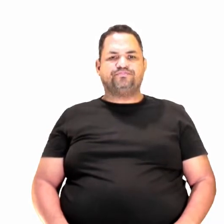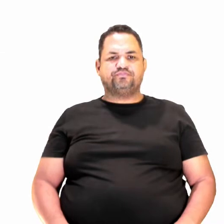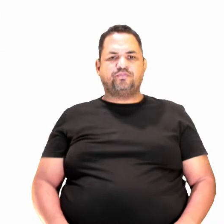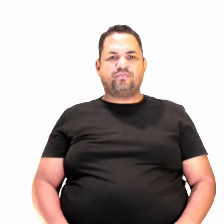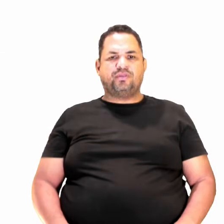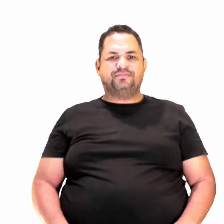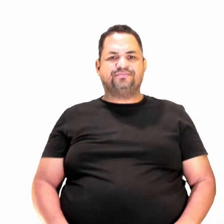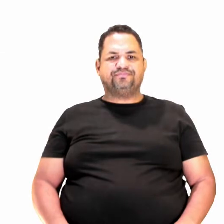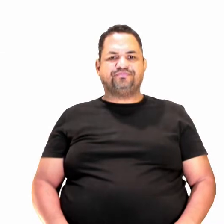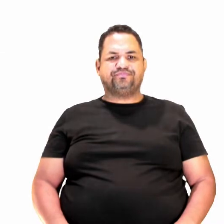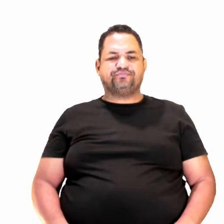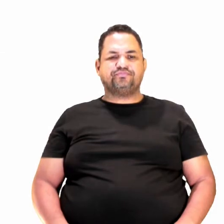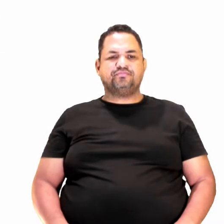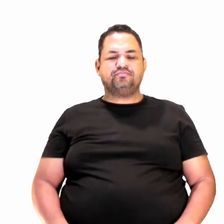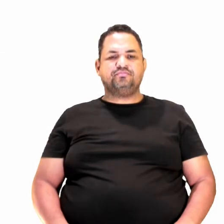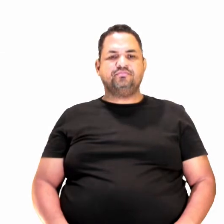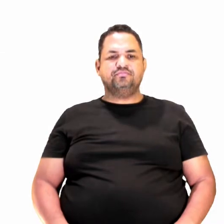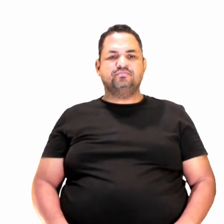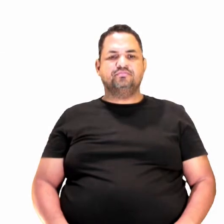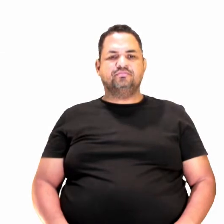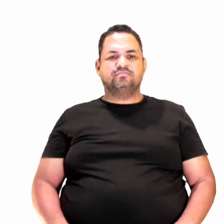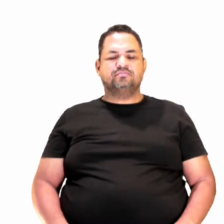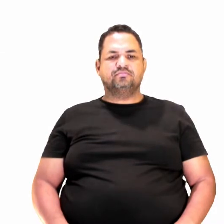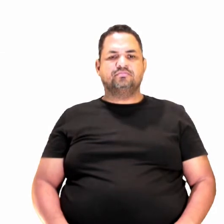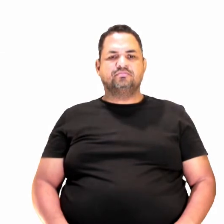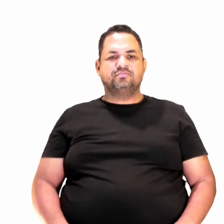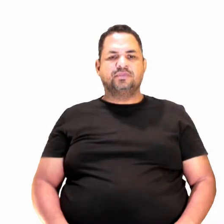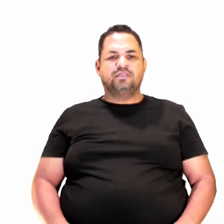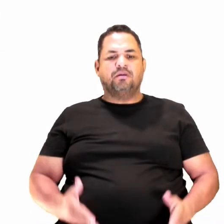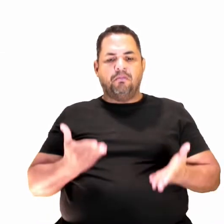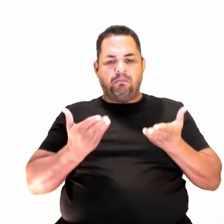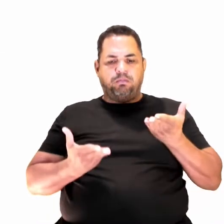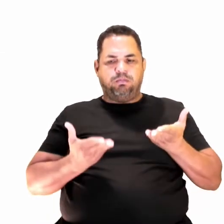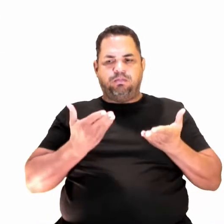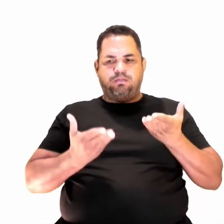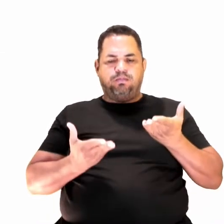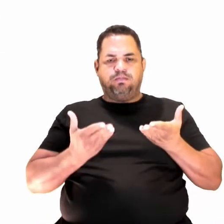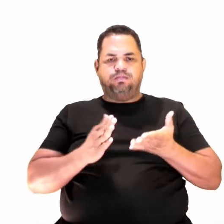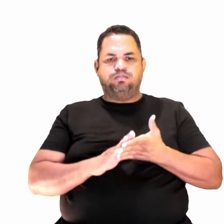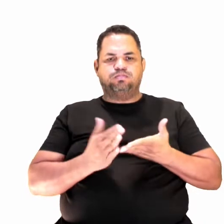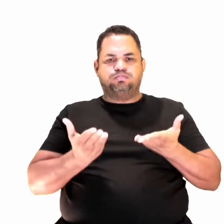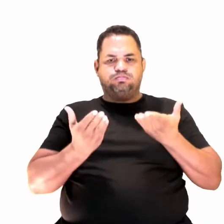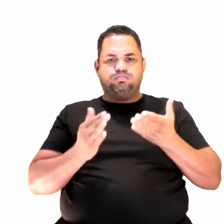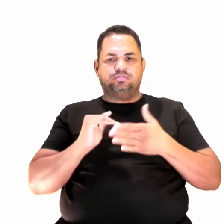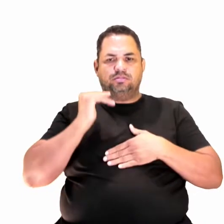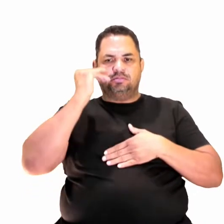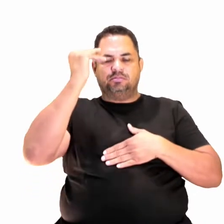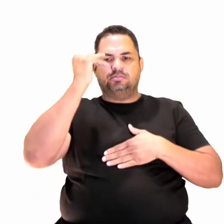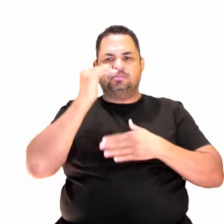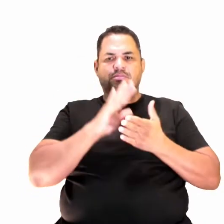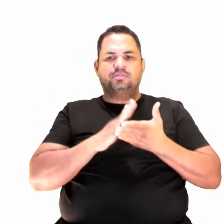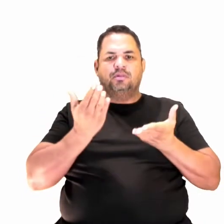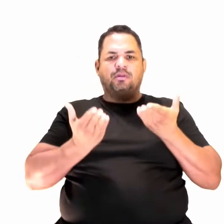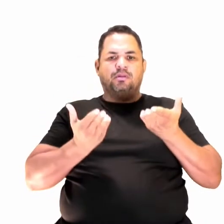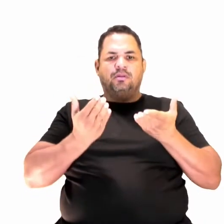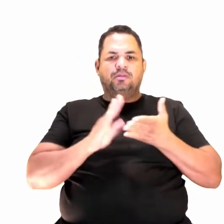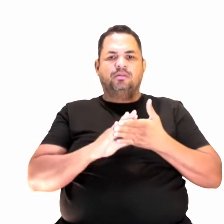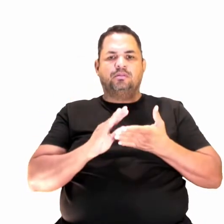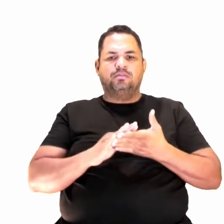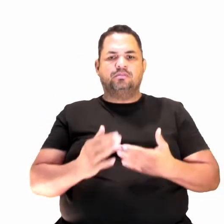mais robusto, certo? Forte. É uma pessoa que pode até não ter tantos músculos, mas ela